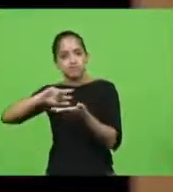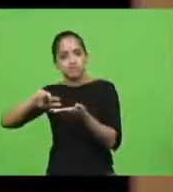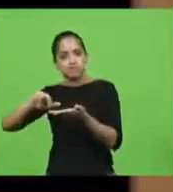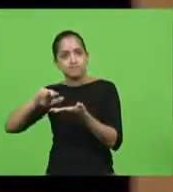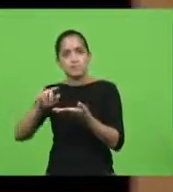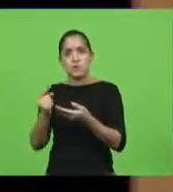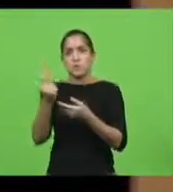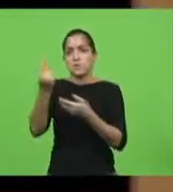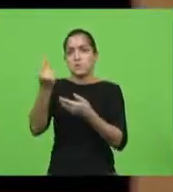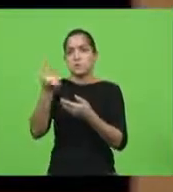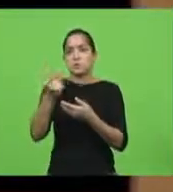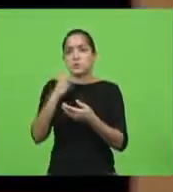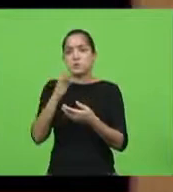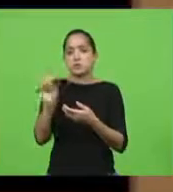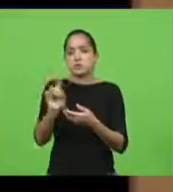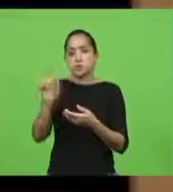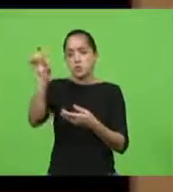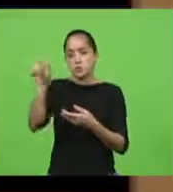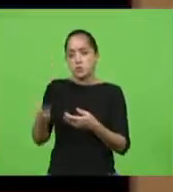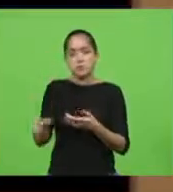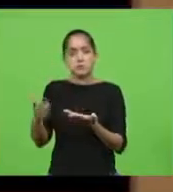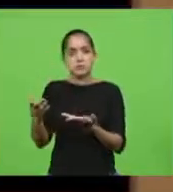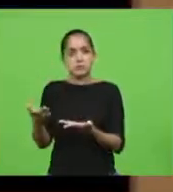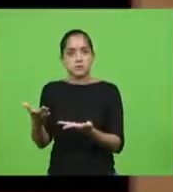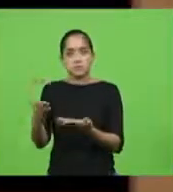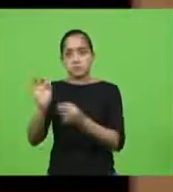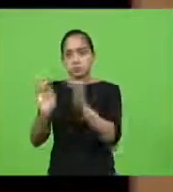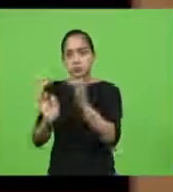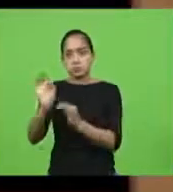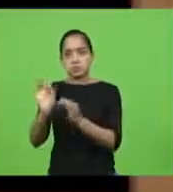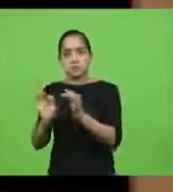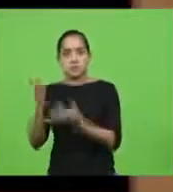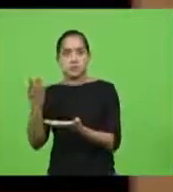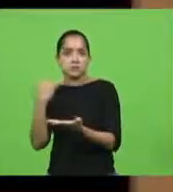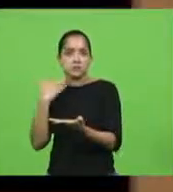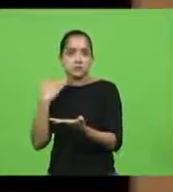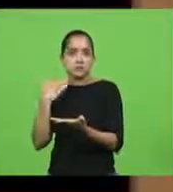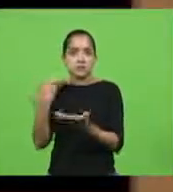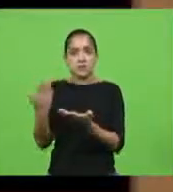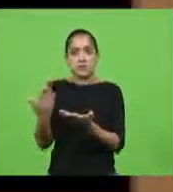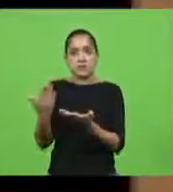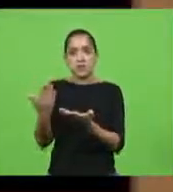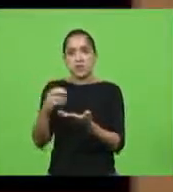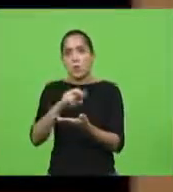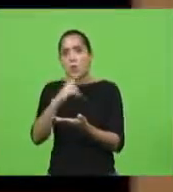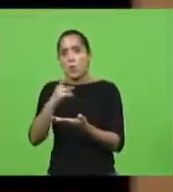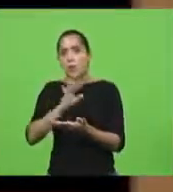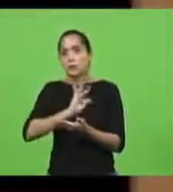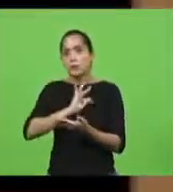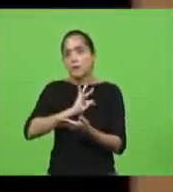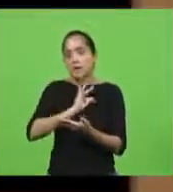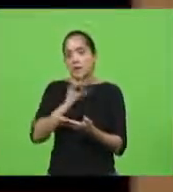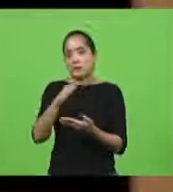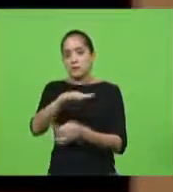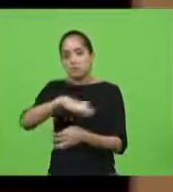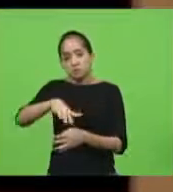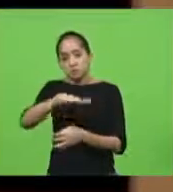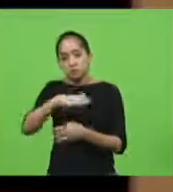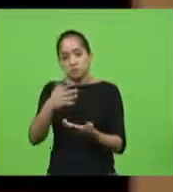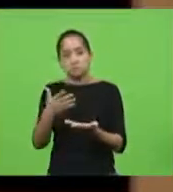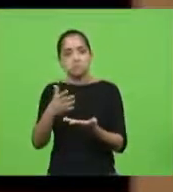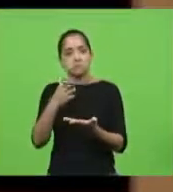pessoa que não conhecia, podia ser até um jurista, alguém com conhecimento técnico em alguma área, mas